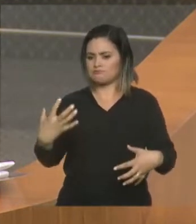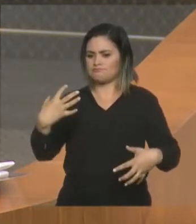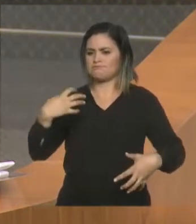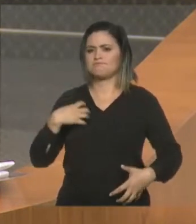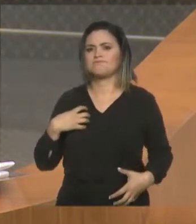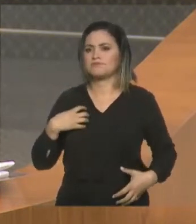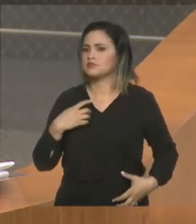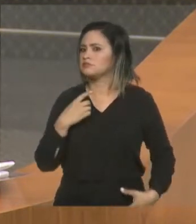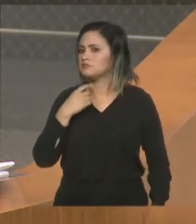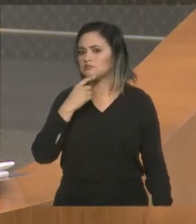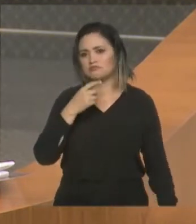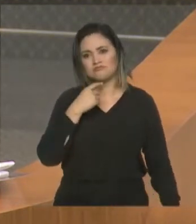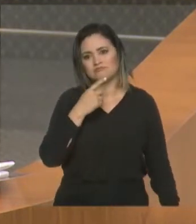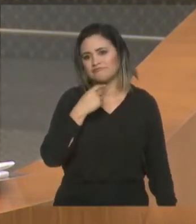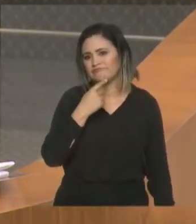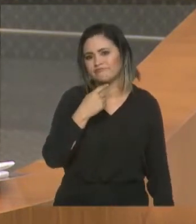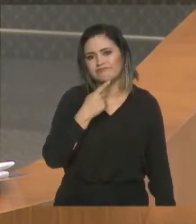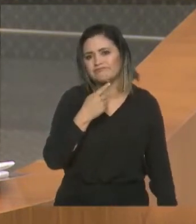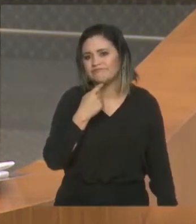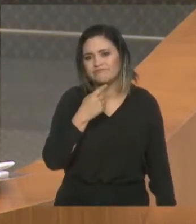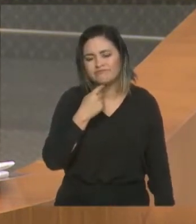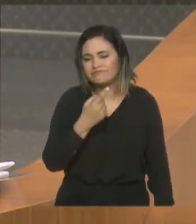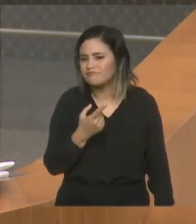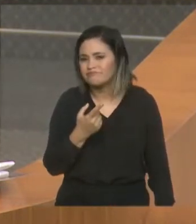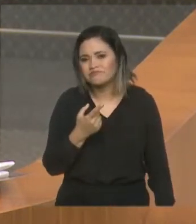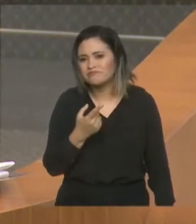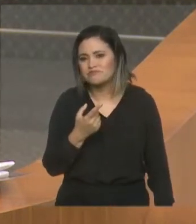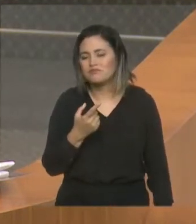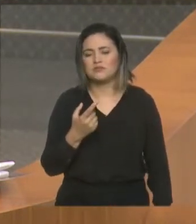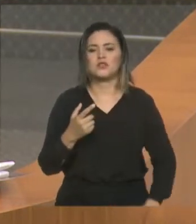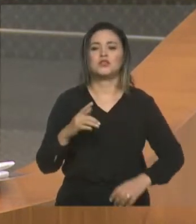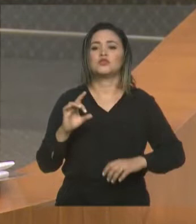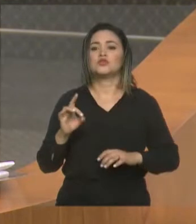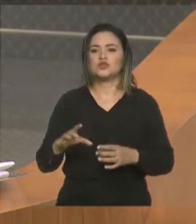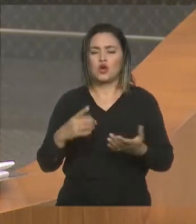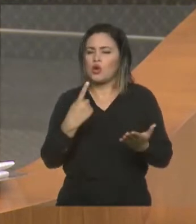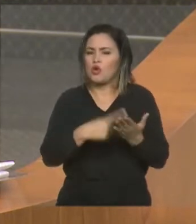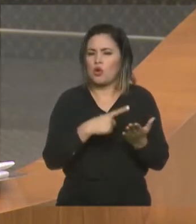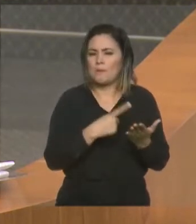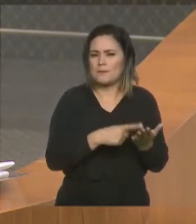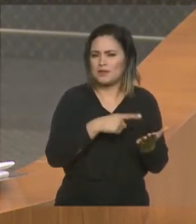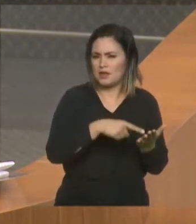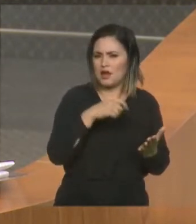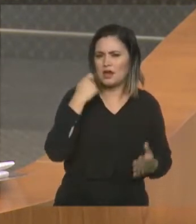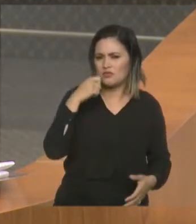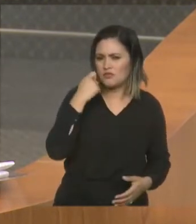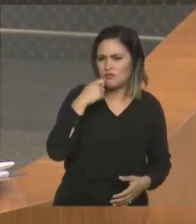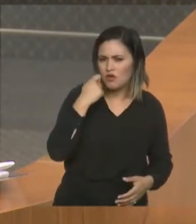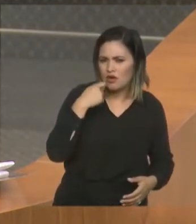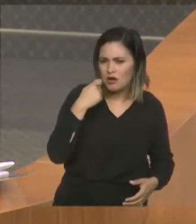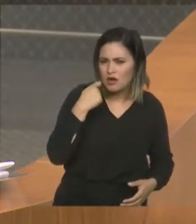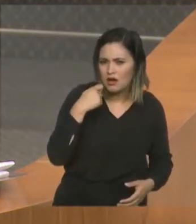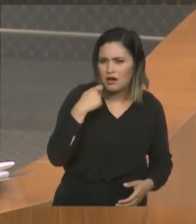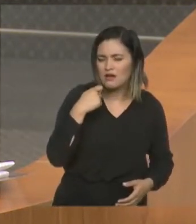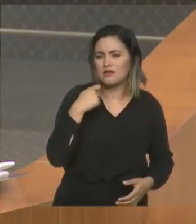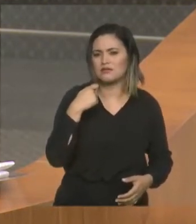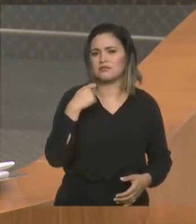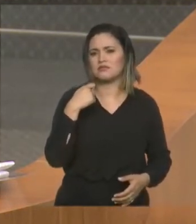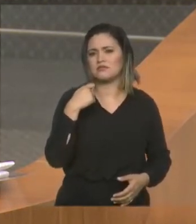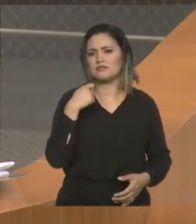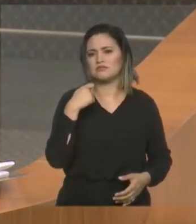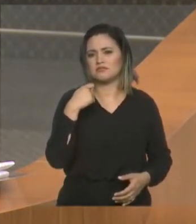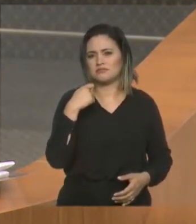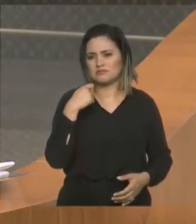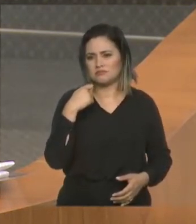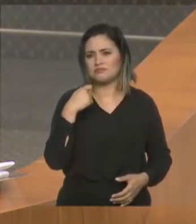que entram na justiça contra essas pessoas que teriam o direito de serem concursados, que queriam entrar por competência e não por